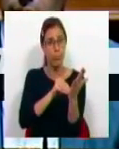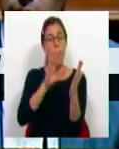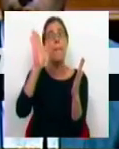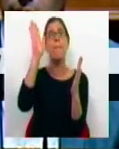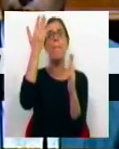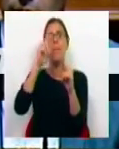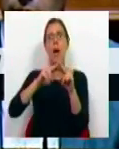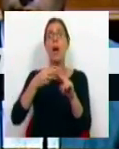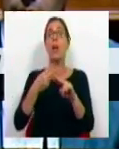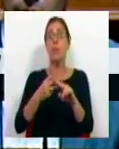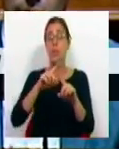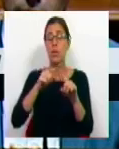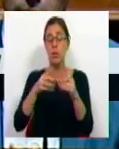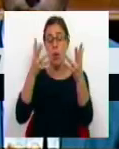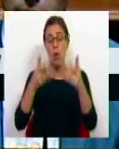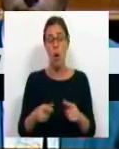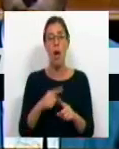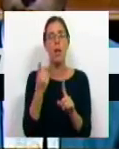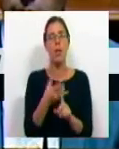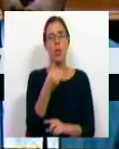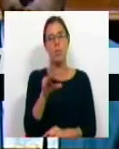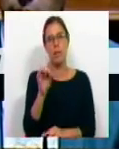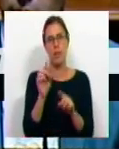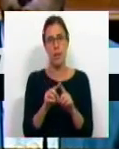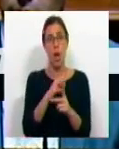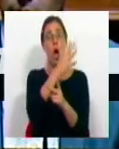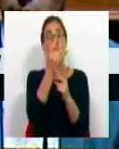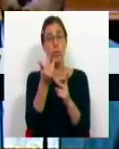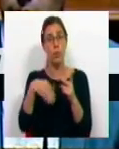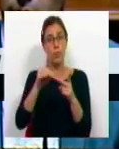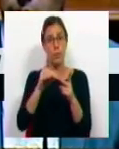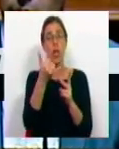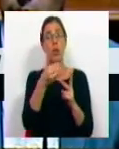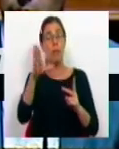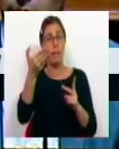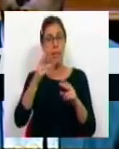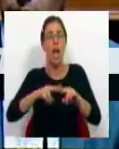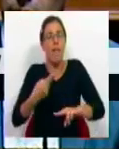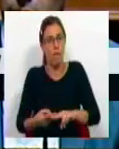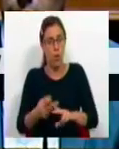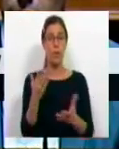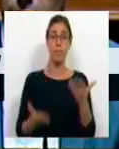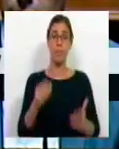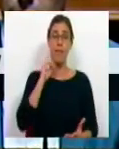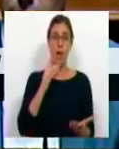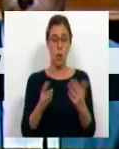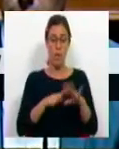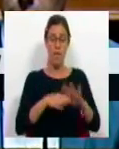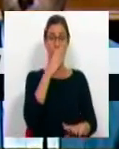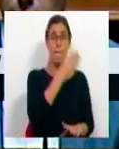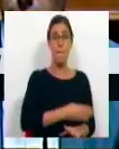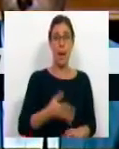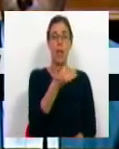primeiro reforço que há no orçamento de educação é em 2016, o segundo reforço é em 2017. Quando comparamos os valores